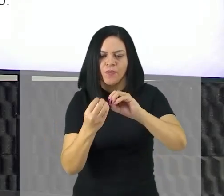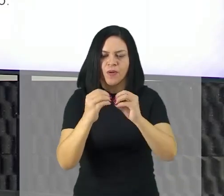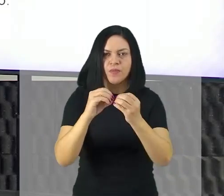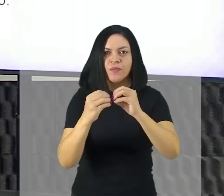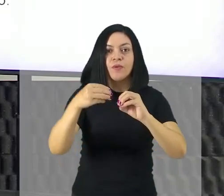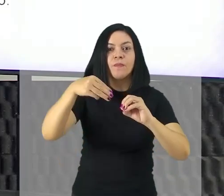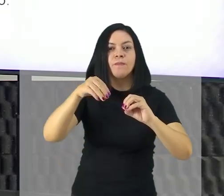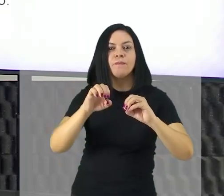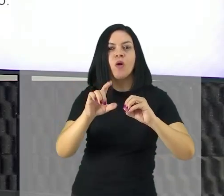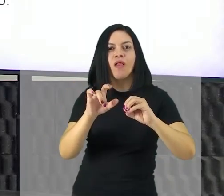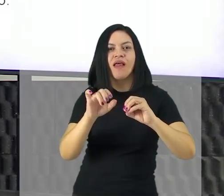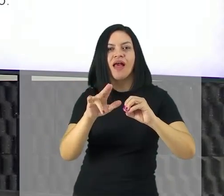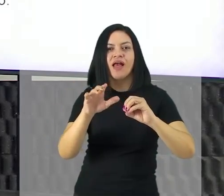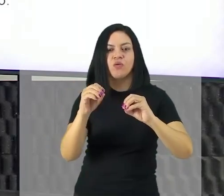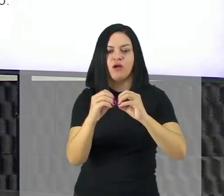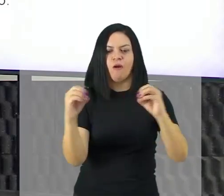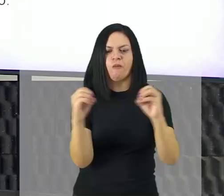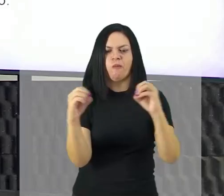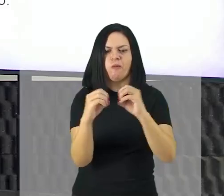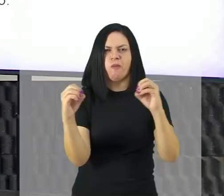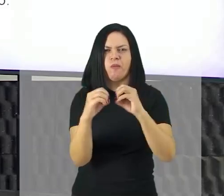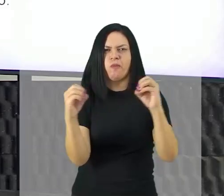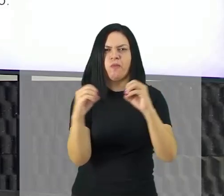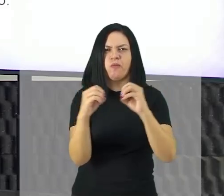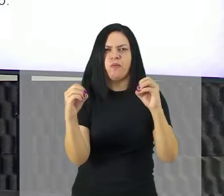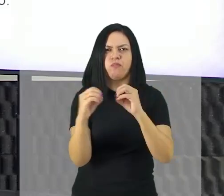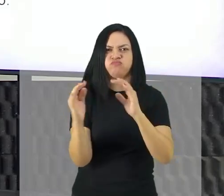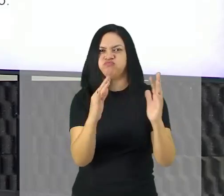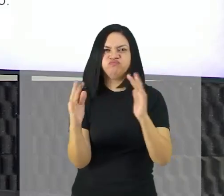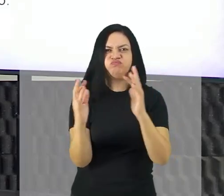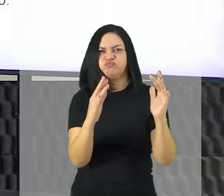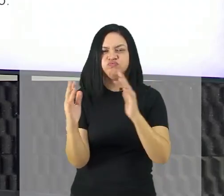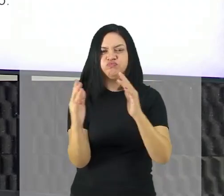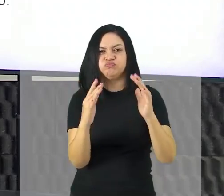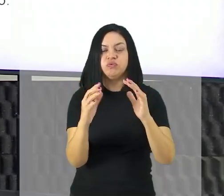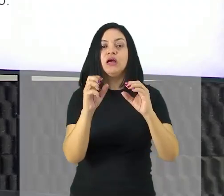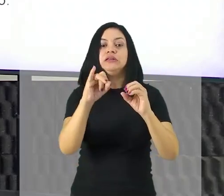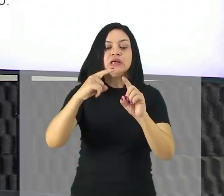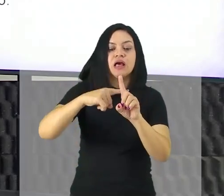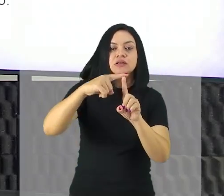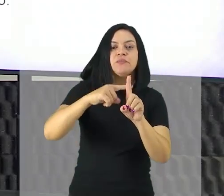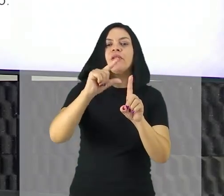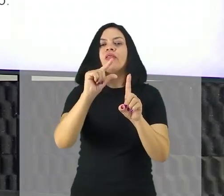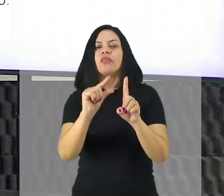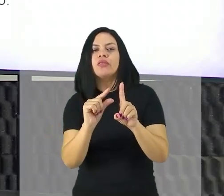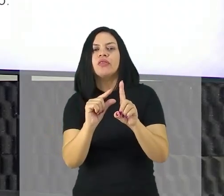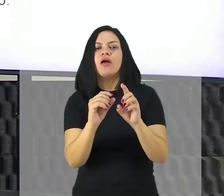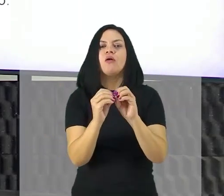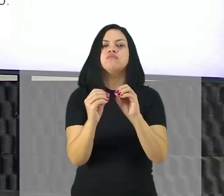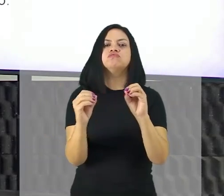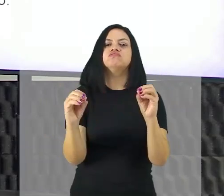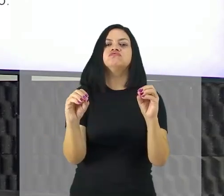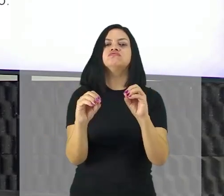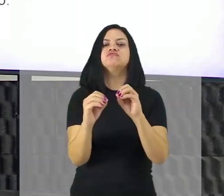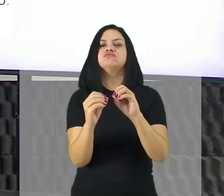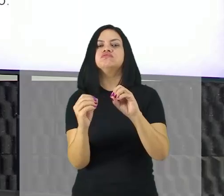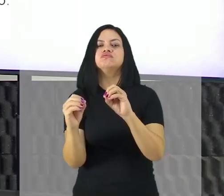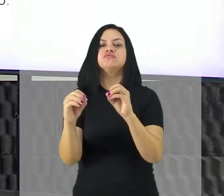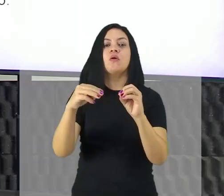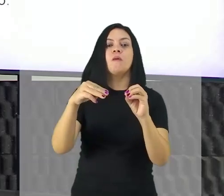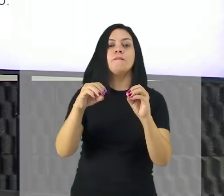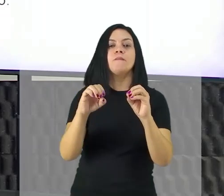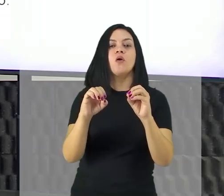a temperatura está alta, as moléculas estão vibrando muito. Se a temperatura está baixa, as moléculas estão